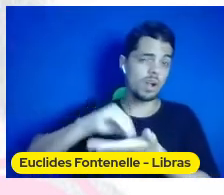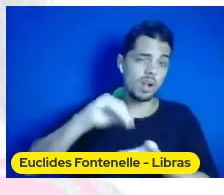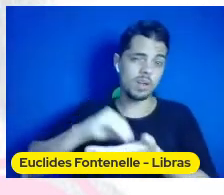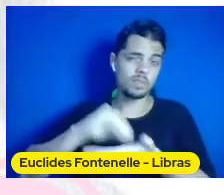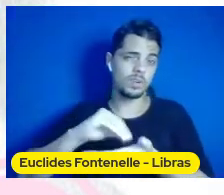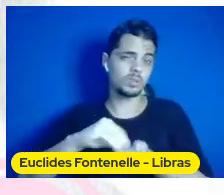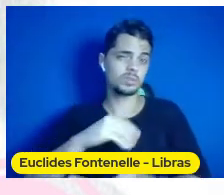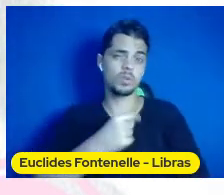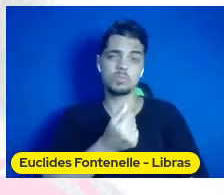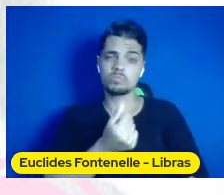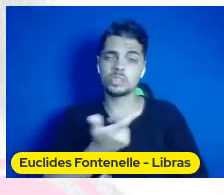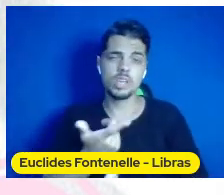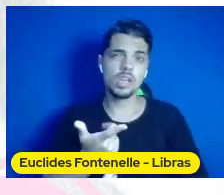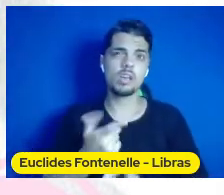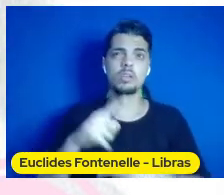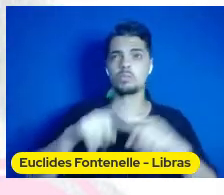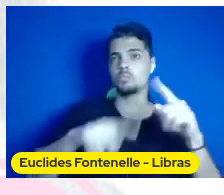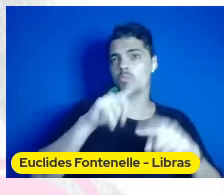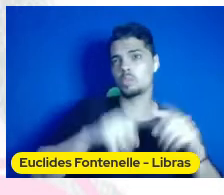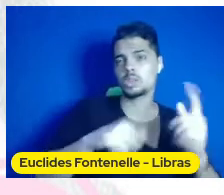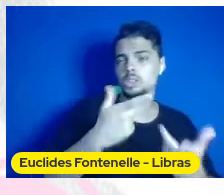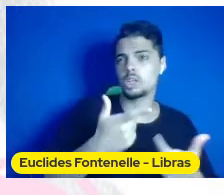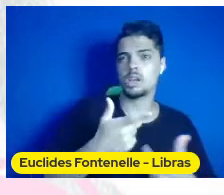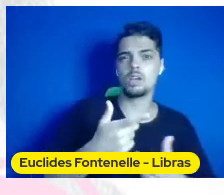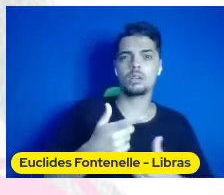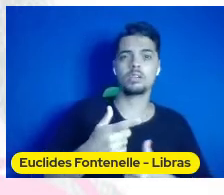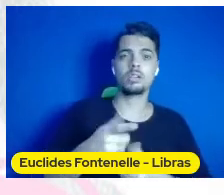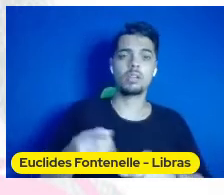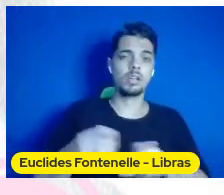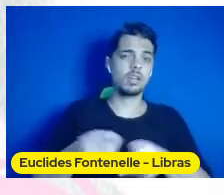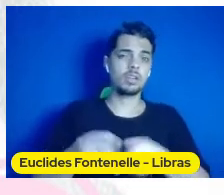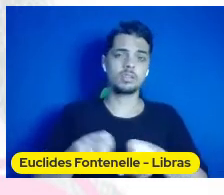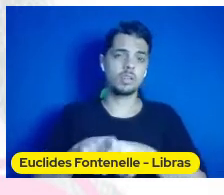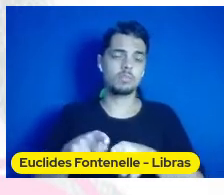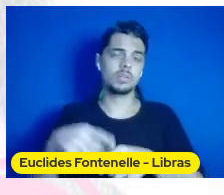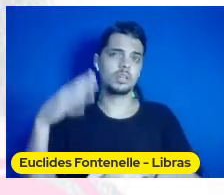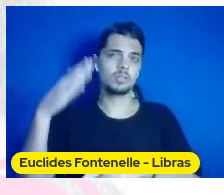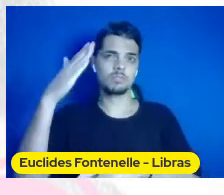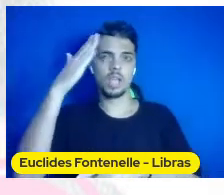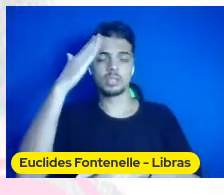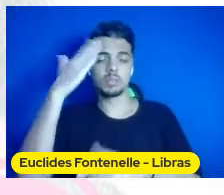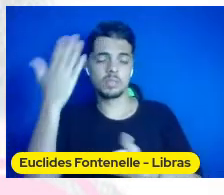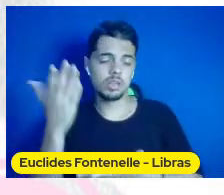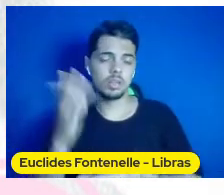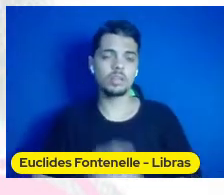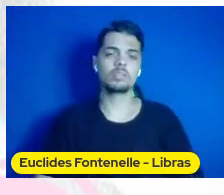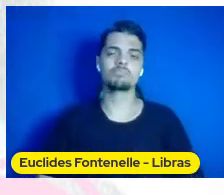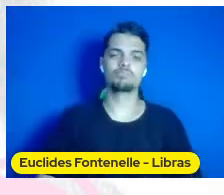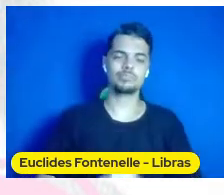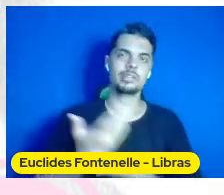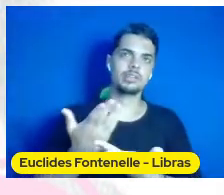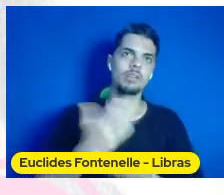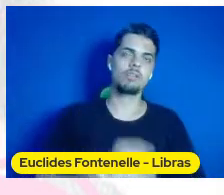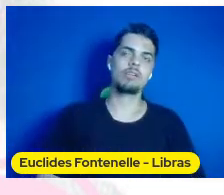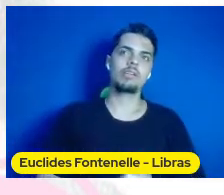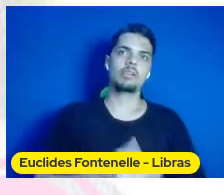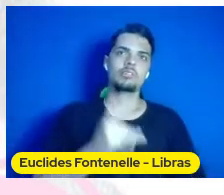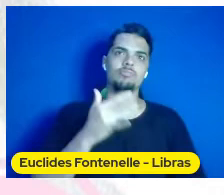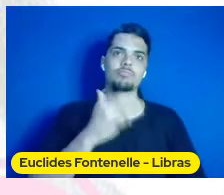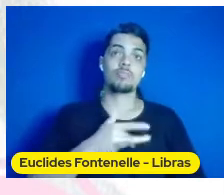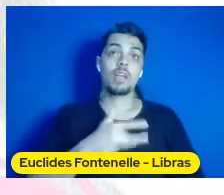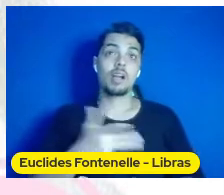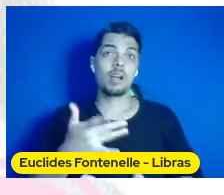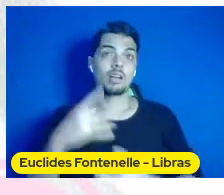de material, de recurso nosso mesmo. E aí, com o tempo, eu voltei com ele a produzir novamente. Foi quando eu